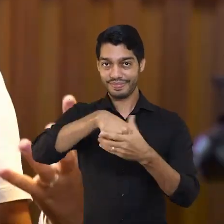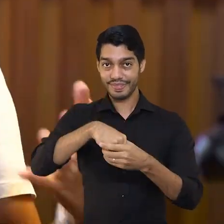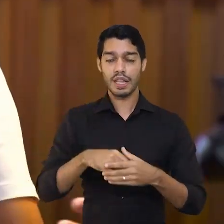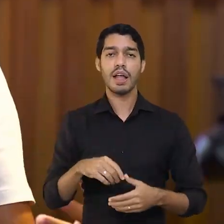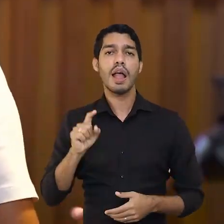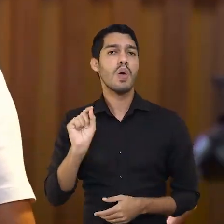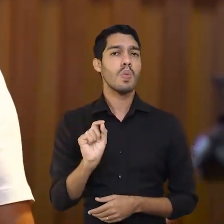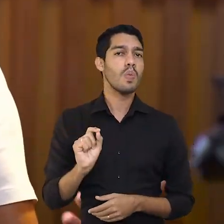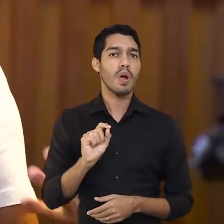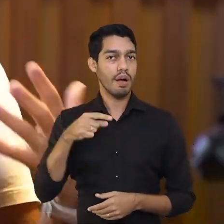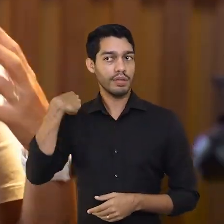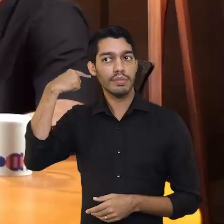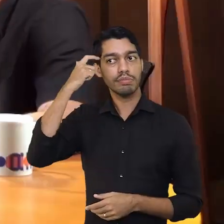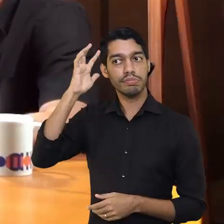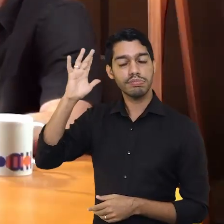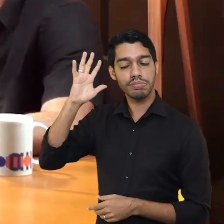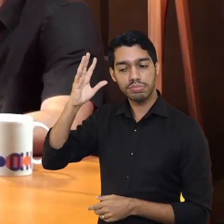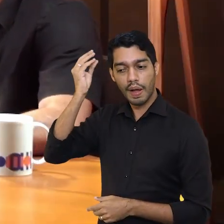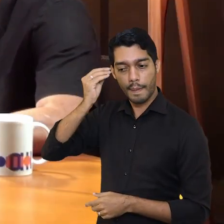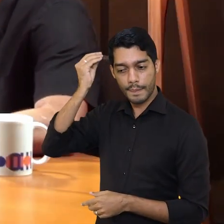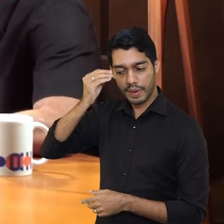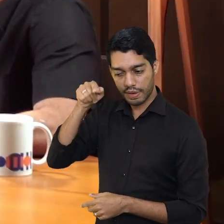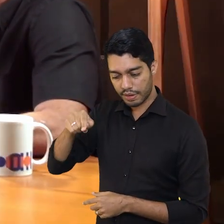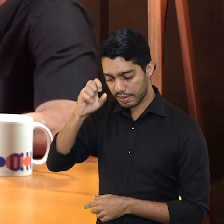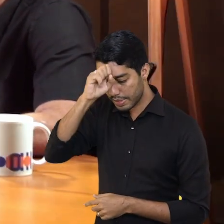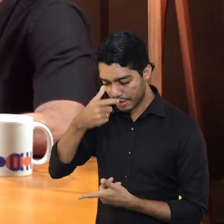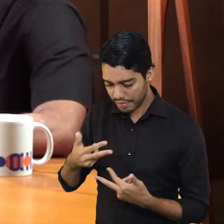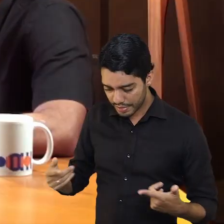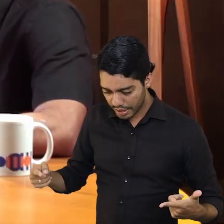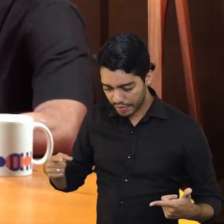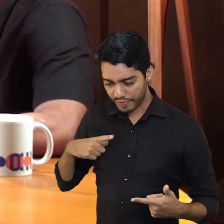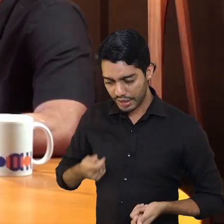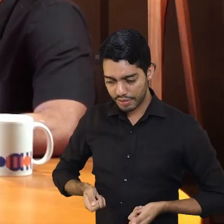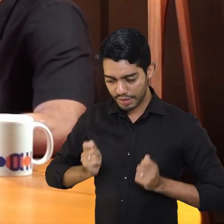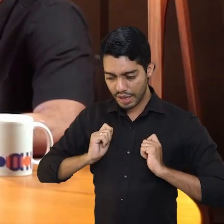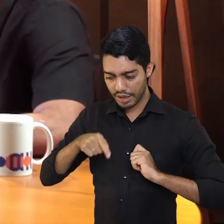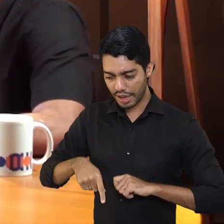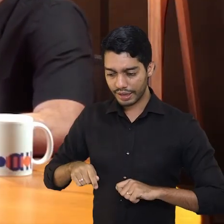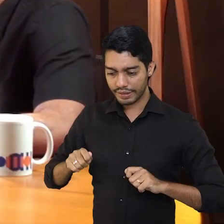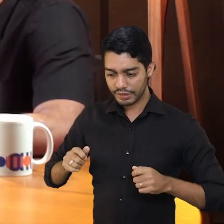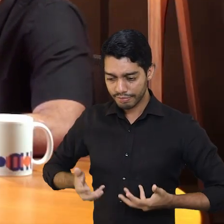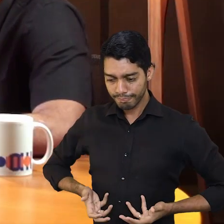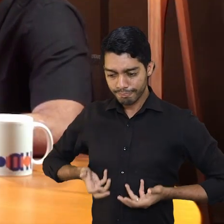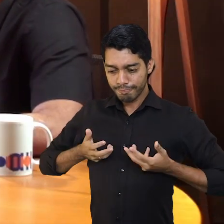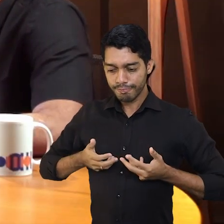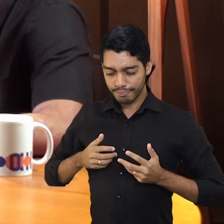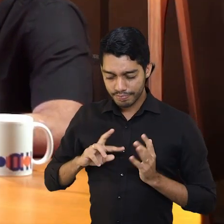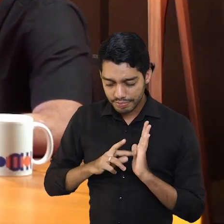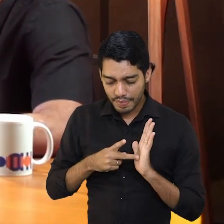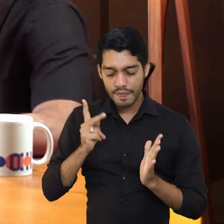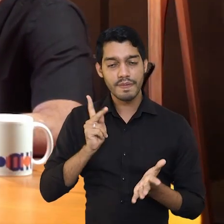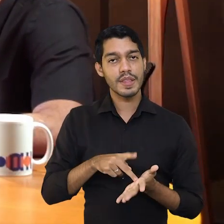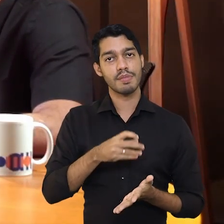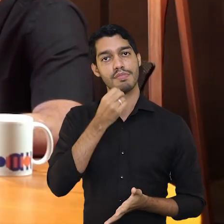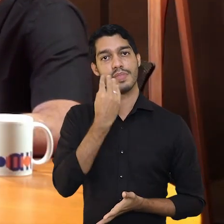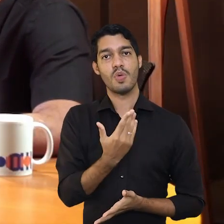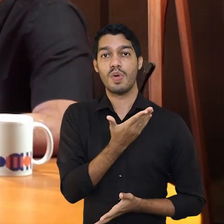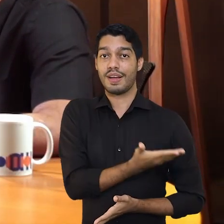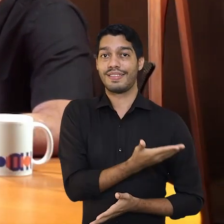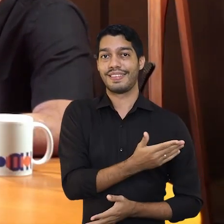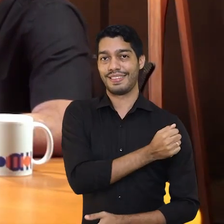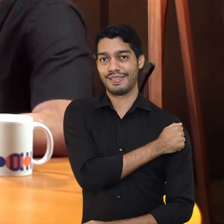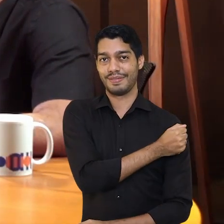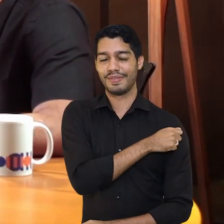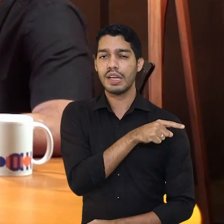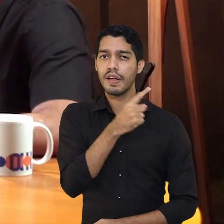em experiências de aprendizagem que possam tornar a escola esse lugar mais empolgante, mais significativo para o aluno e que ele veja